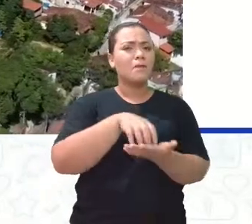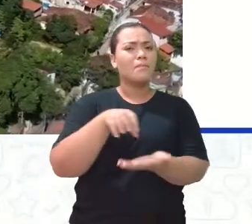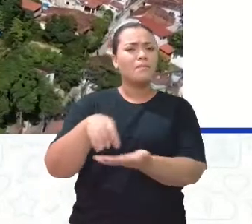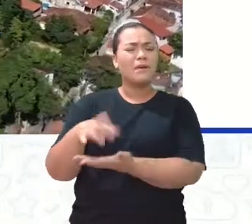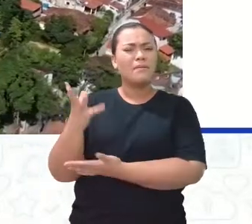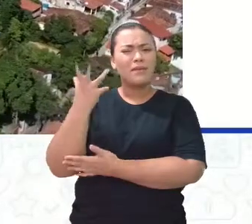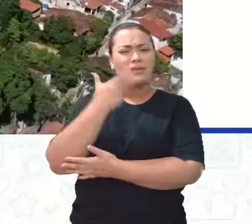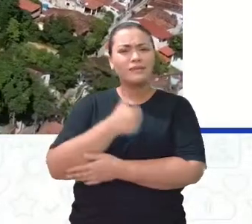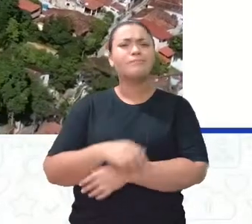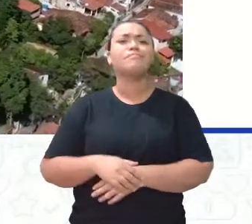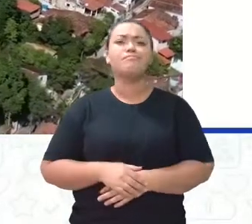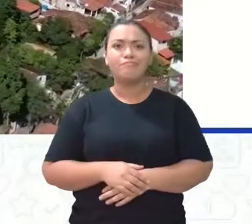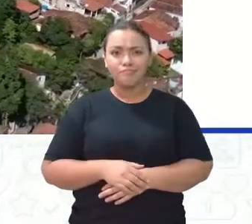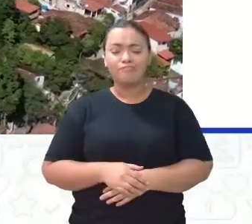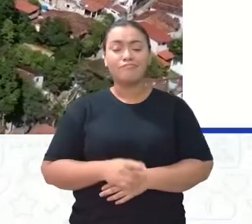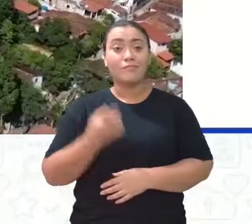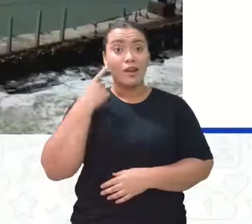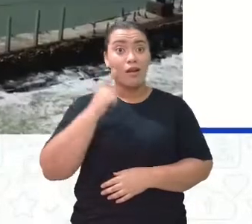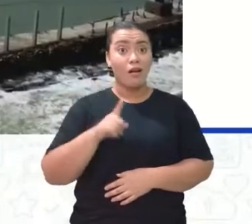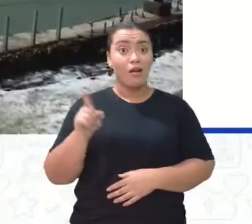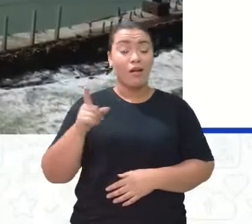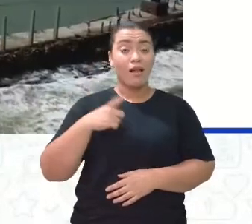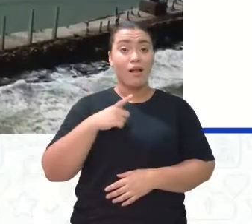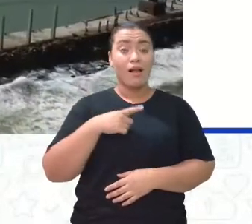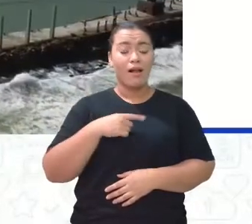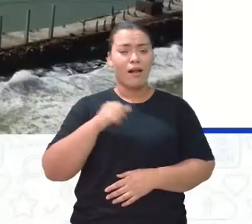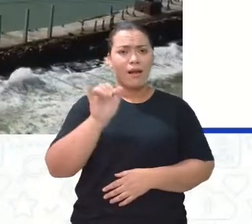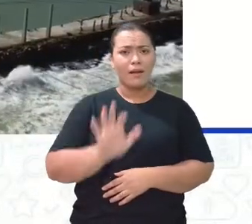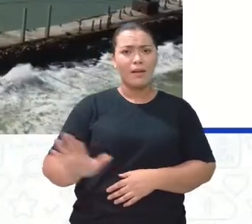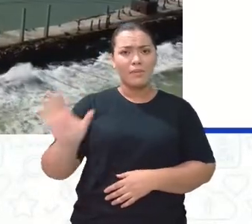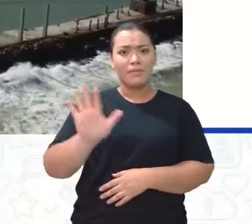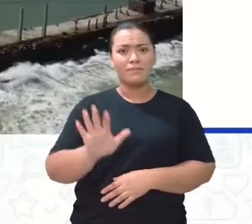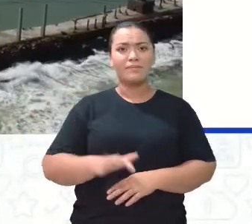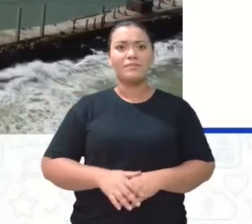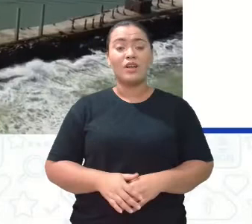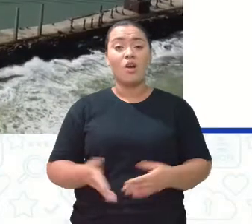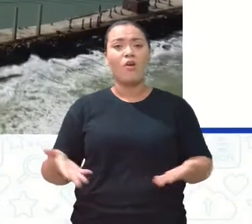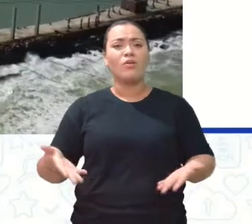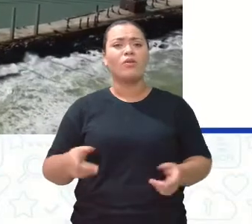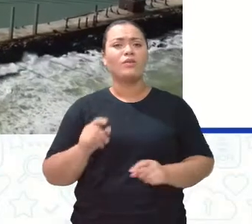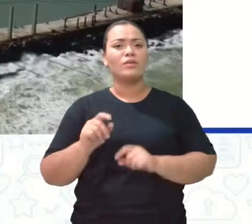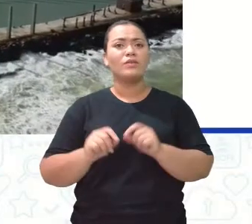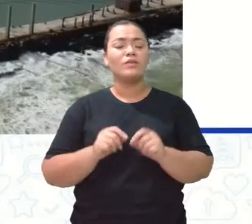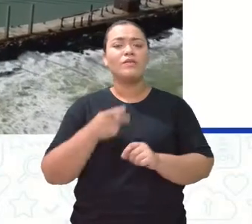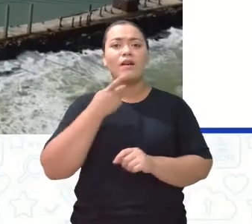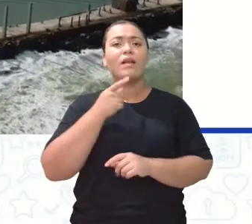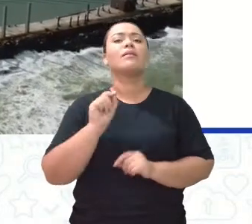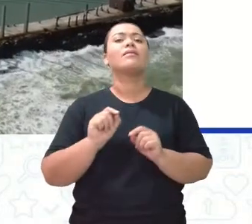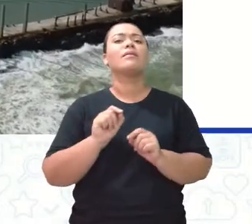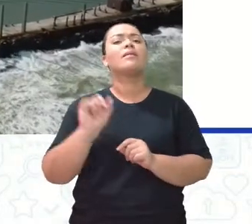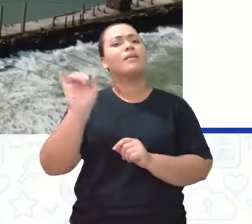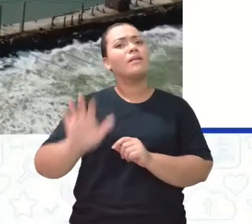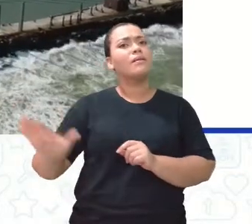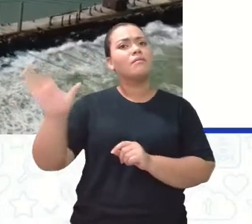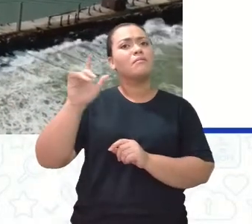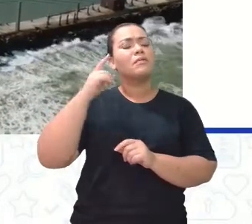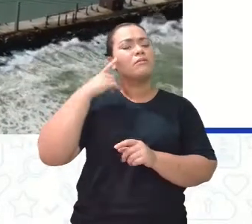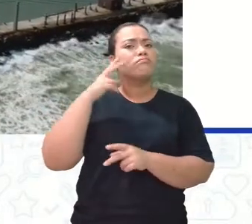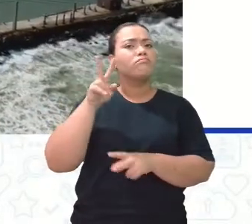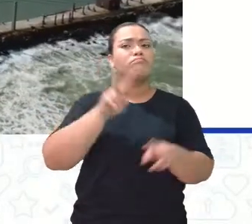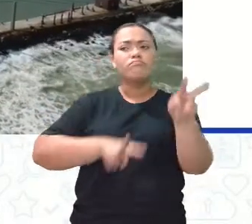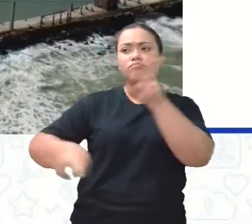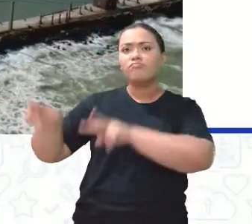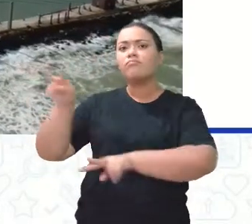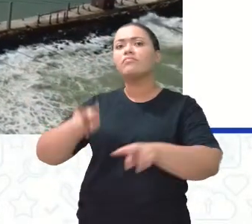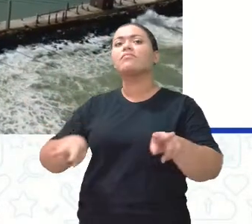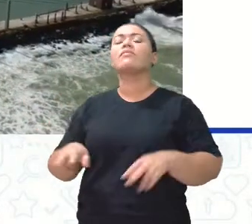essa paisagem, gente. E hoje a gente vai falar exatamente sobre paisagem. O que é